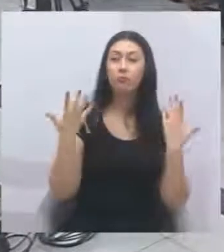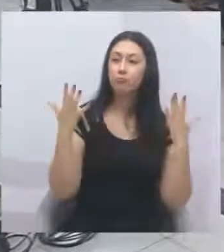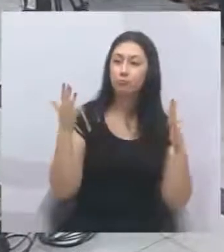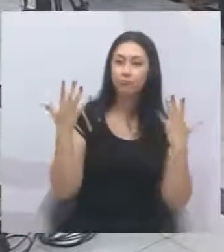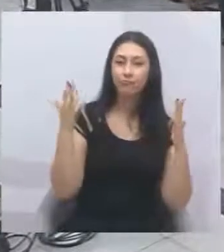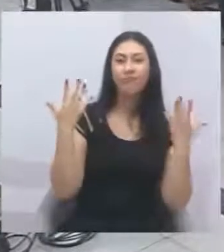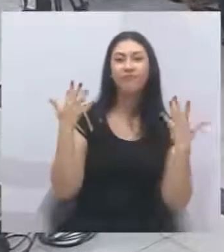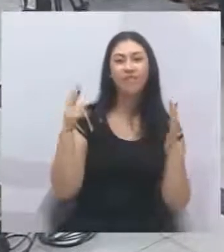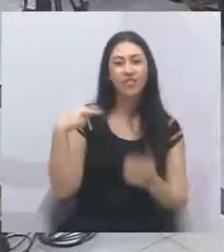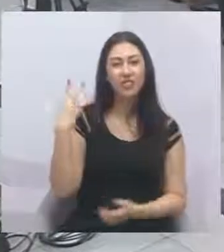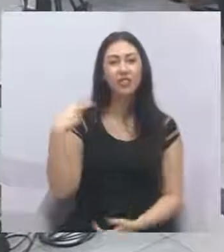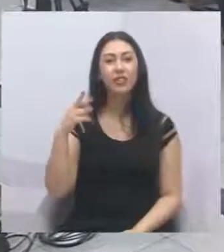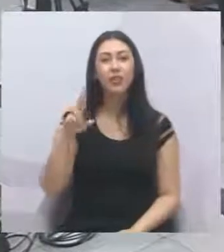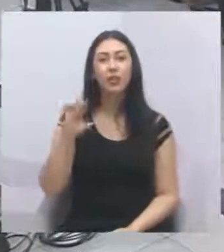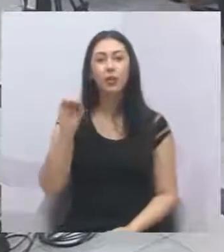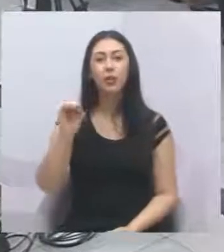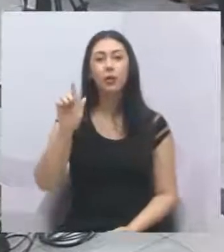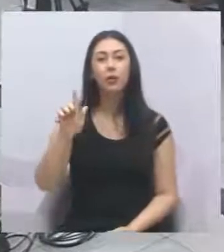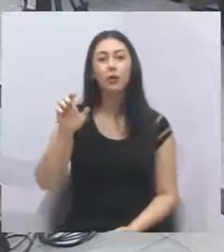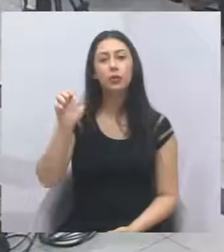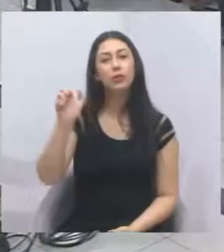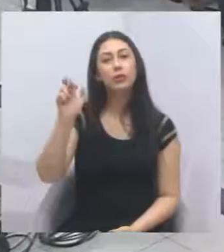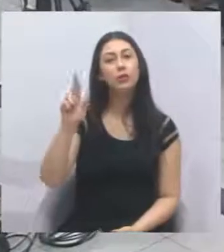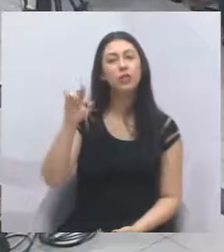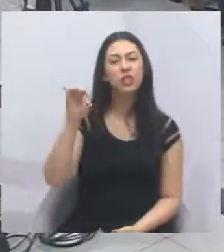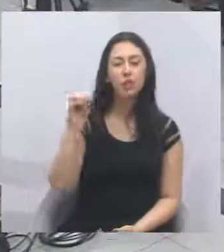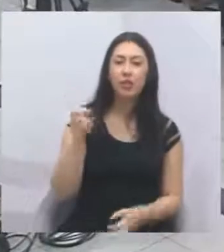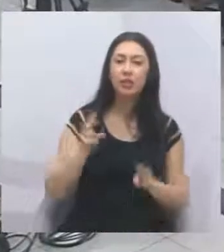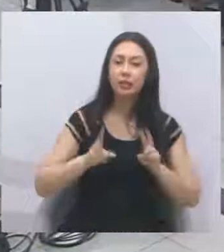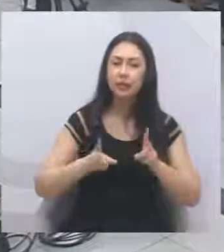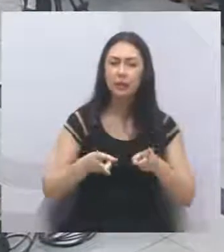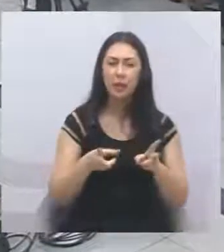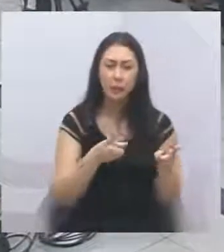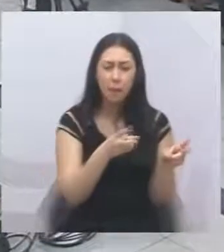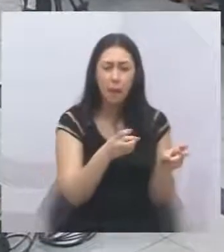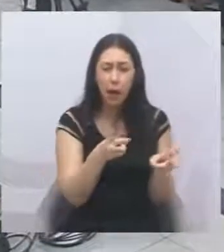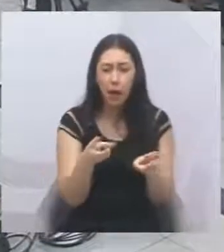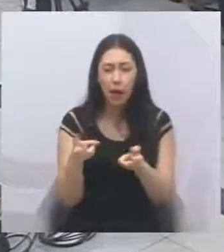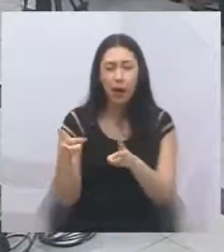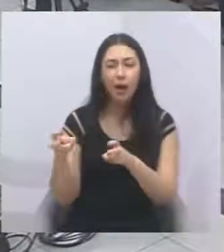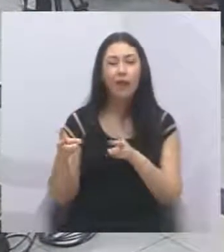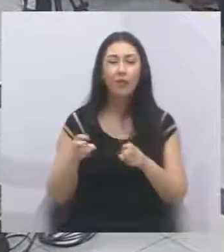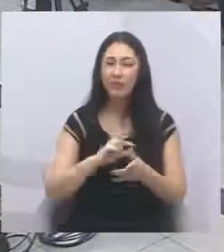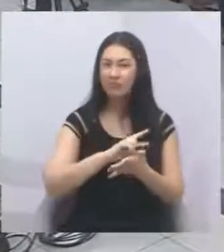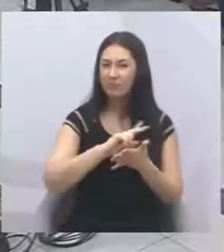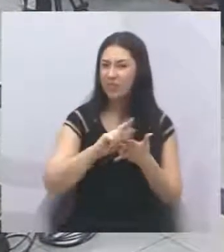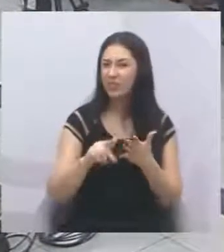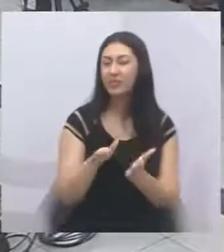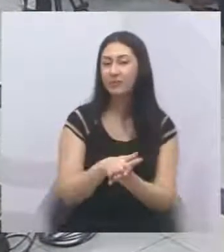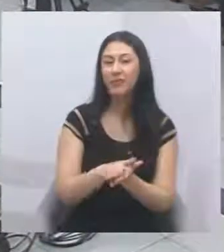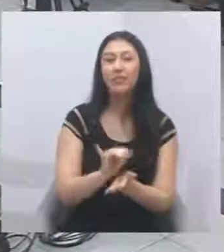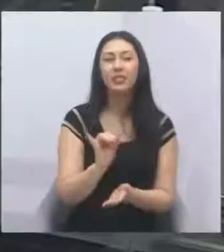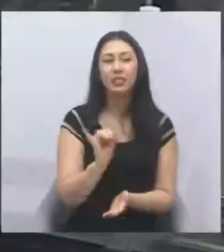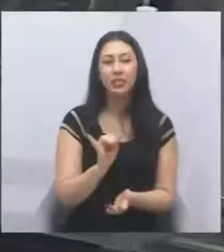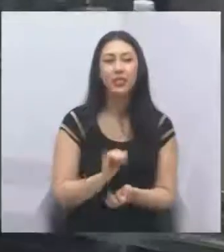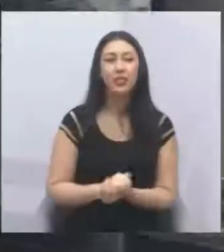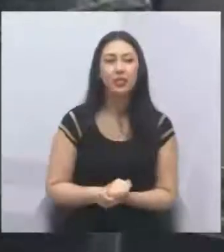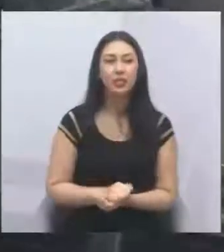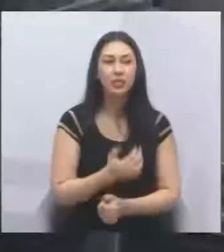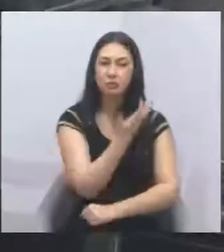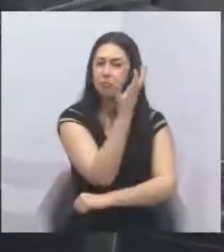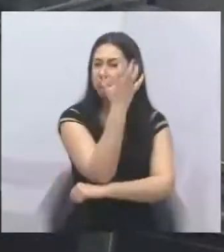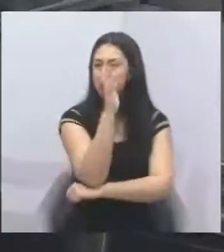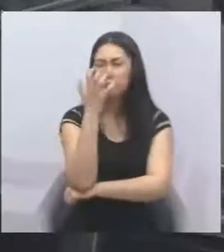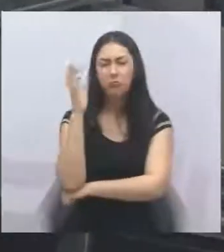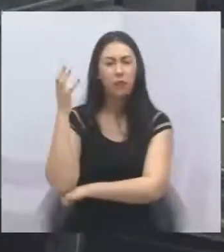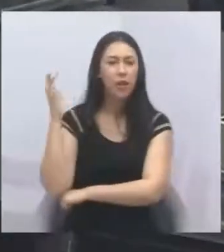parabéns ao vereador Rogério Timóteo, que está sempre antenado nas questões do município, aqui ligados ao meio